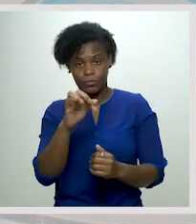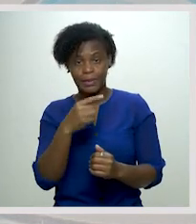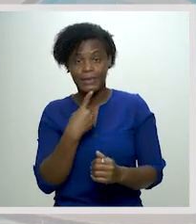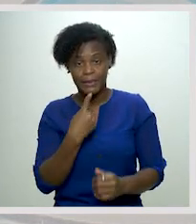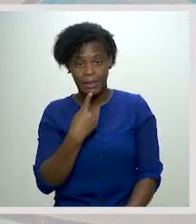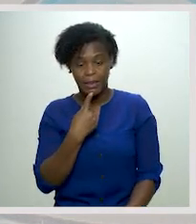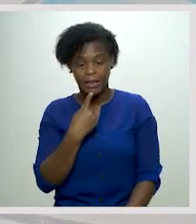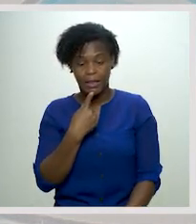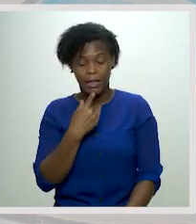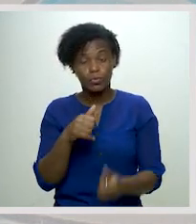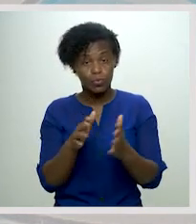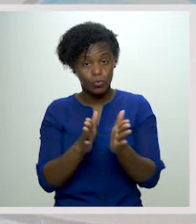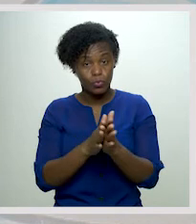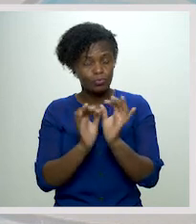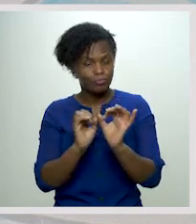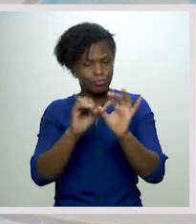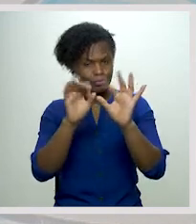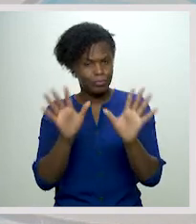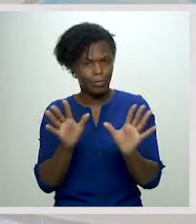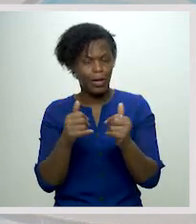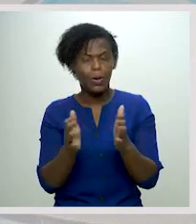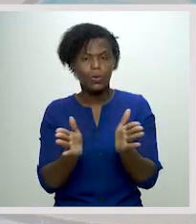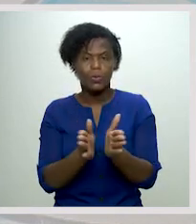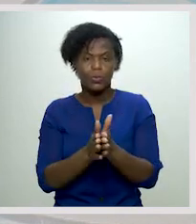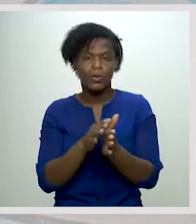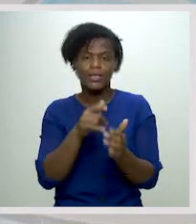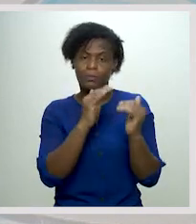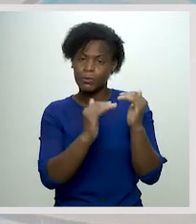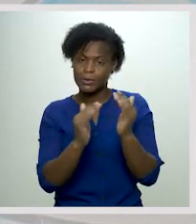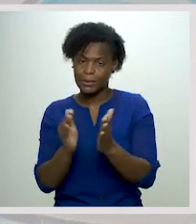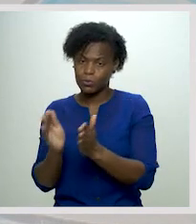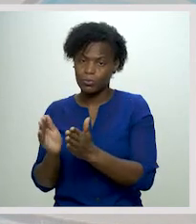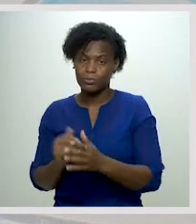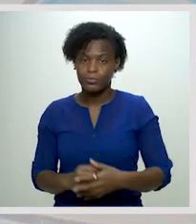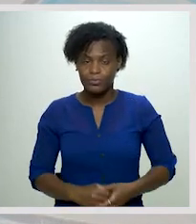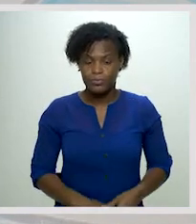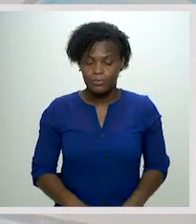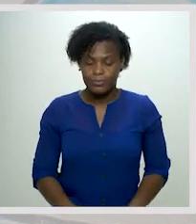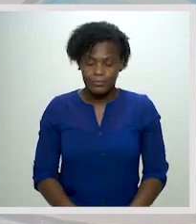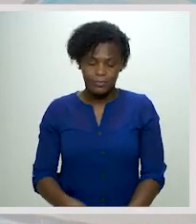entendessem em pormenor e detalhadamente todo este processo.